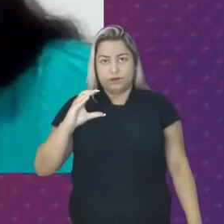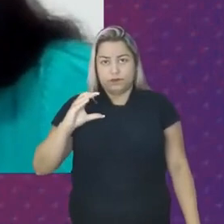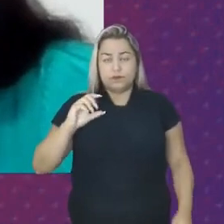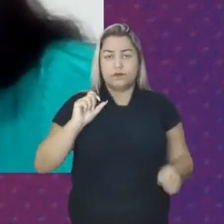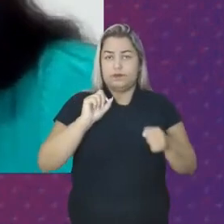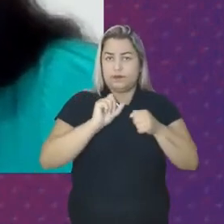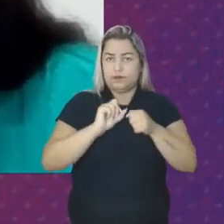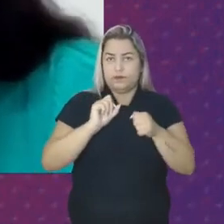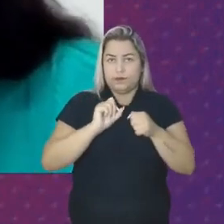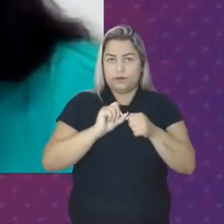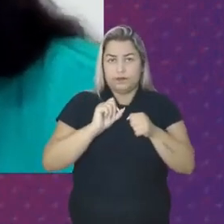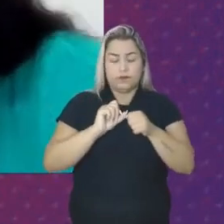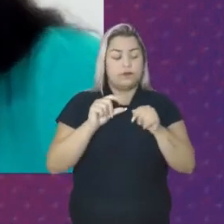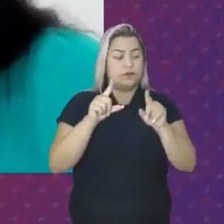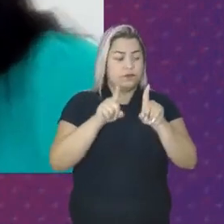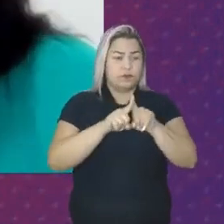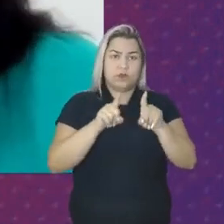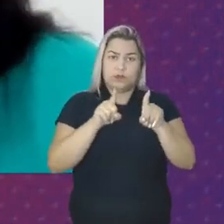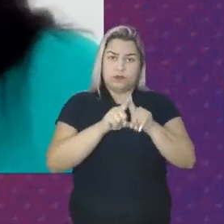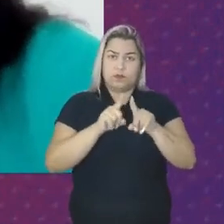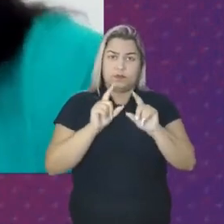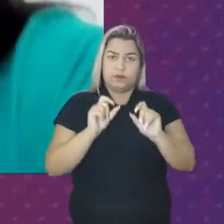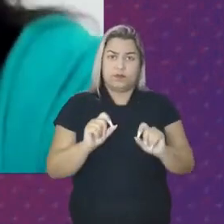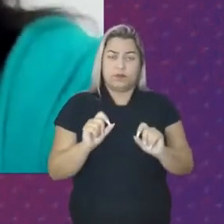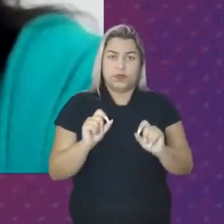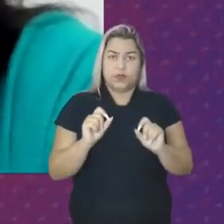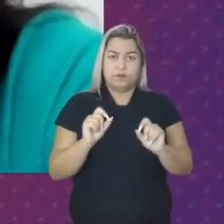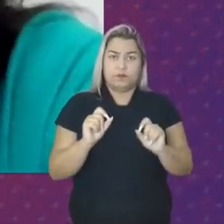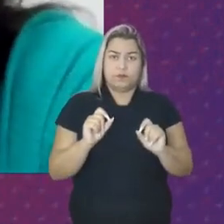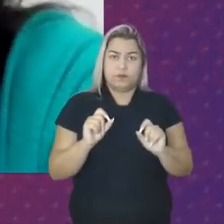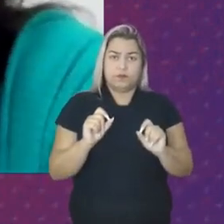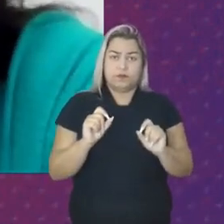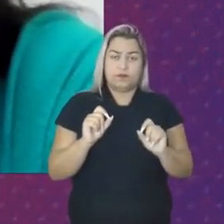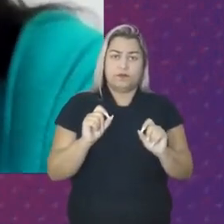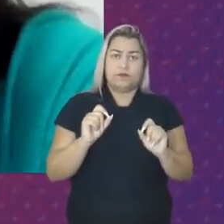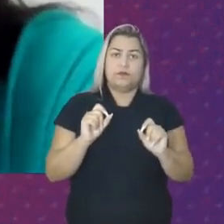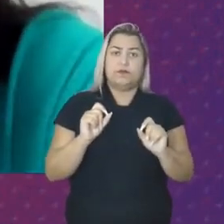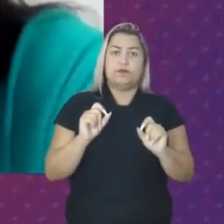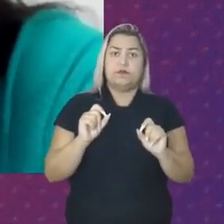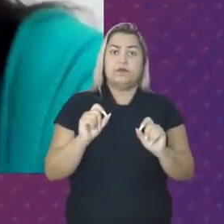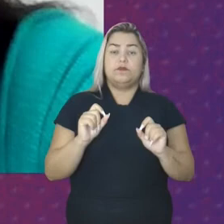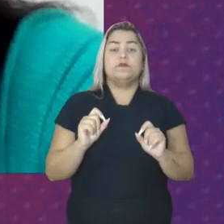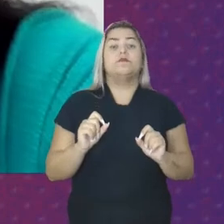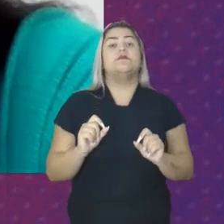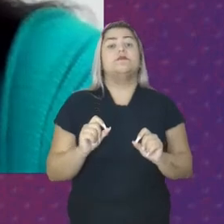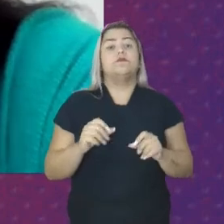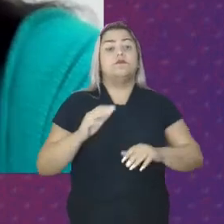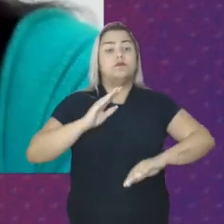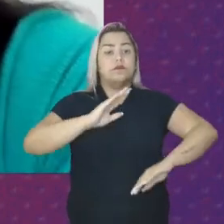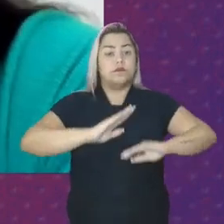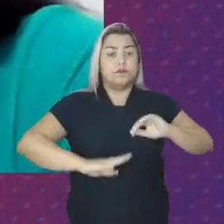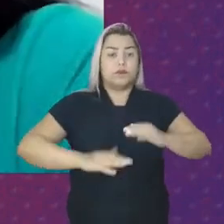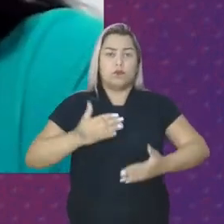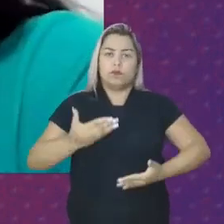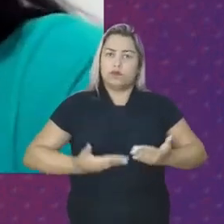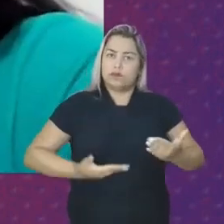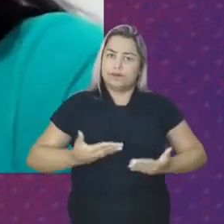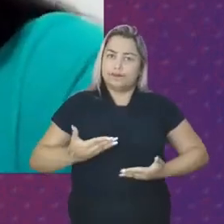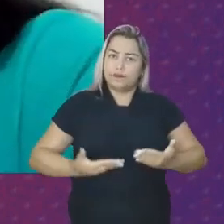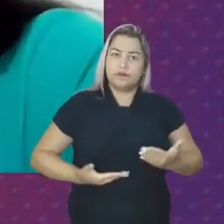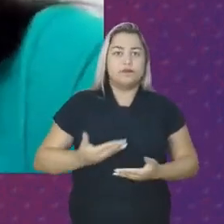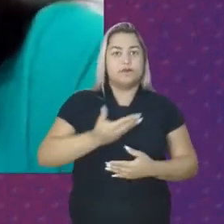que ela fez, e ela fez esse TCC entrevistando as funcionárias da época, as servidoras públicas